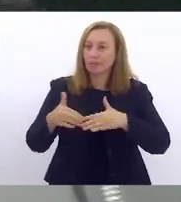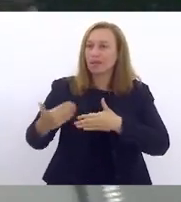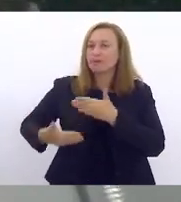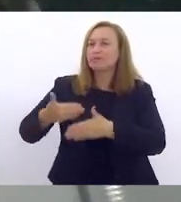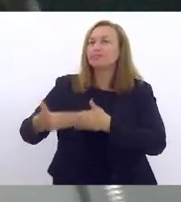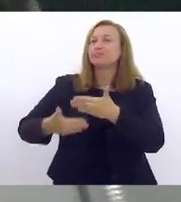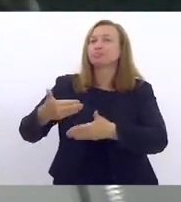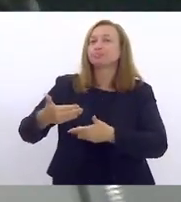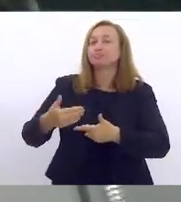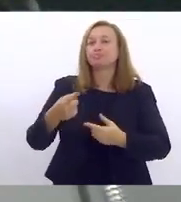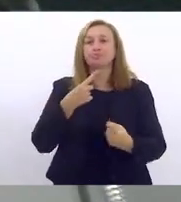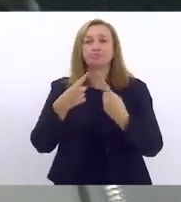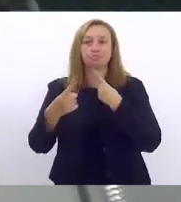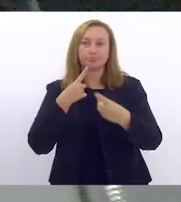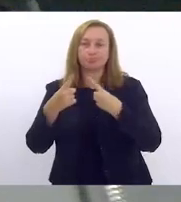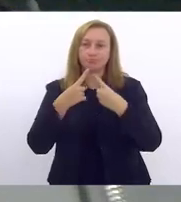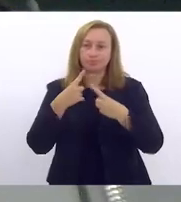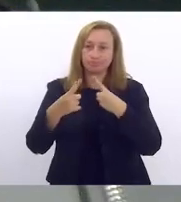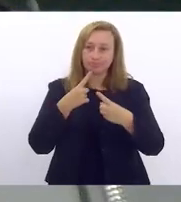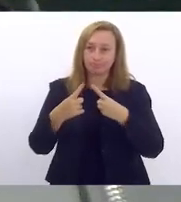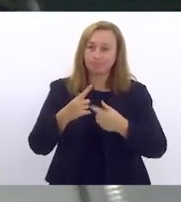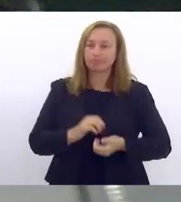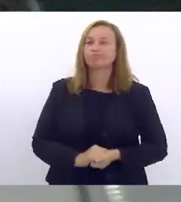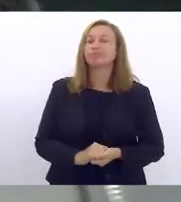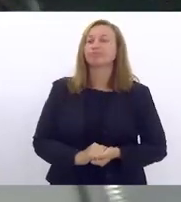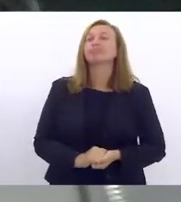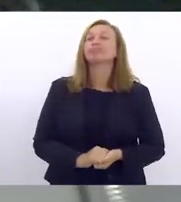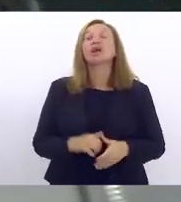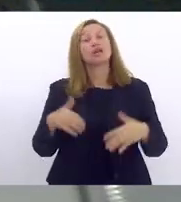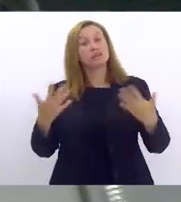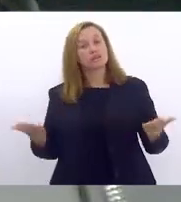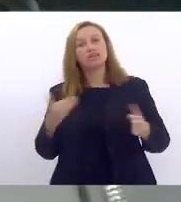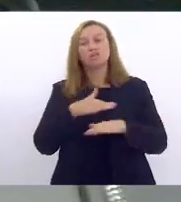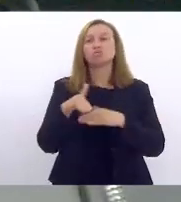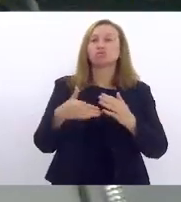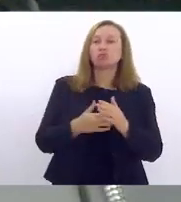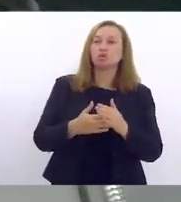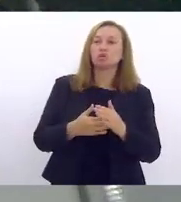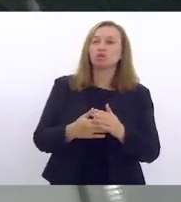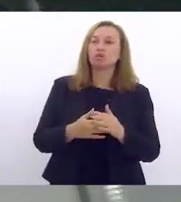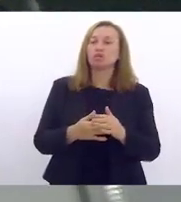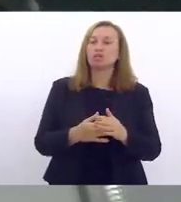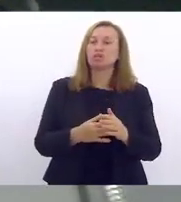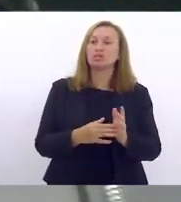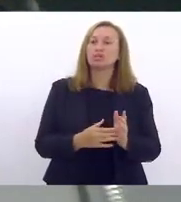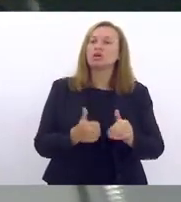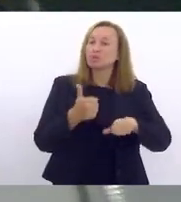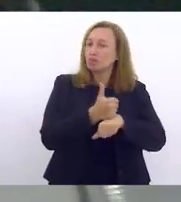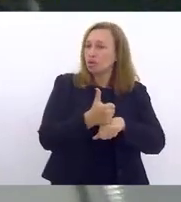de discussão da organização até da própria ocupação. Então, todas essas categorias elas